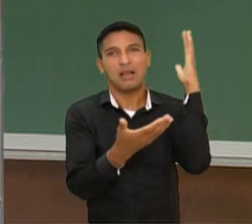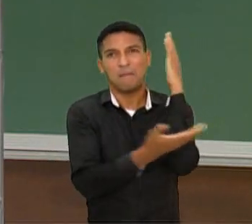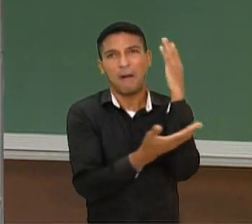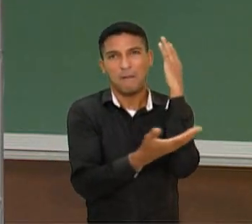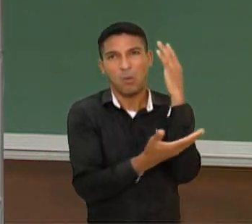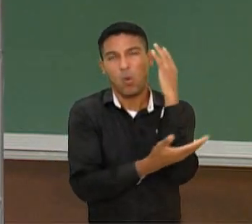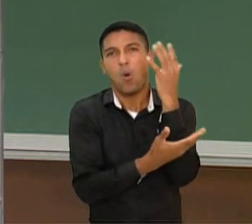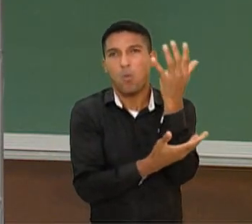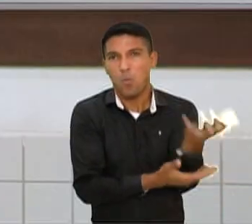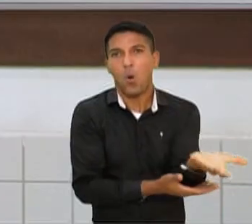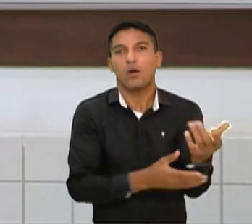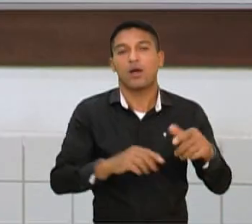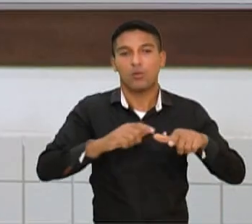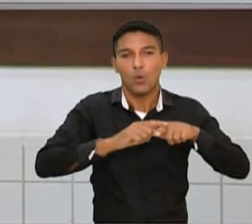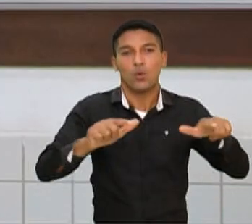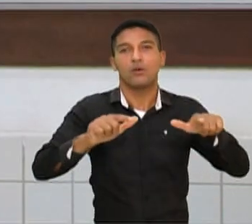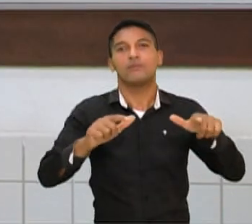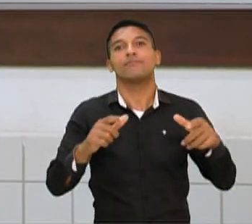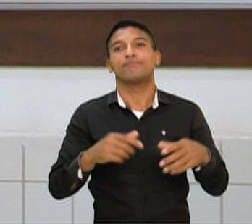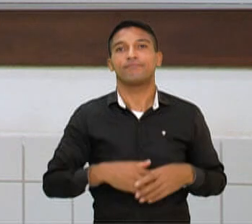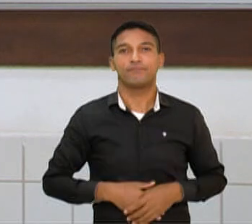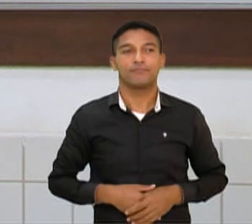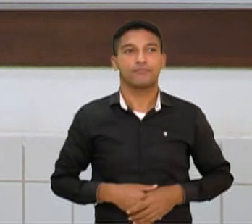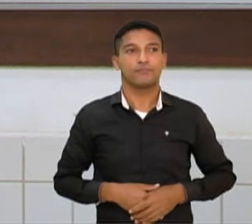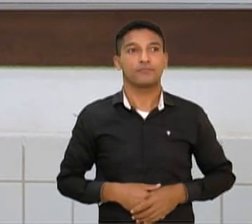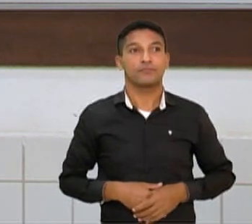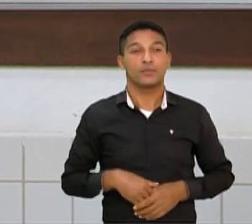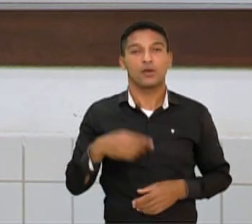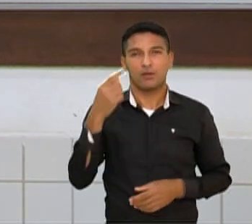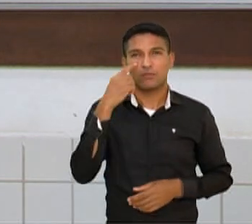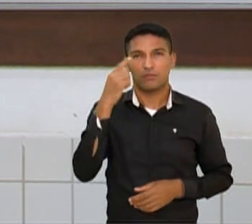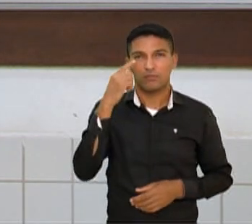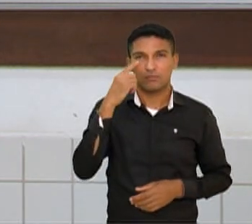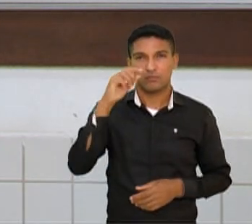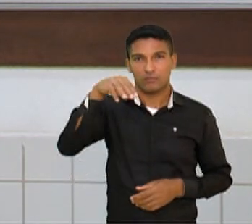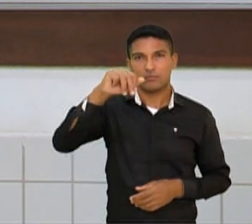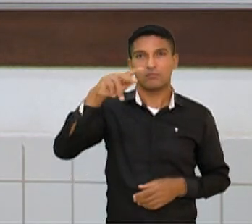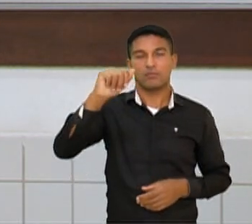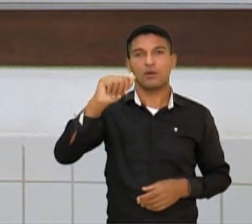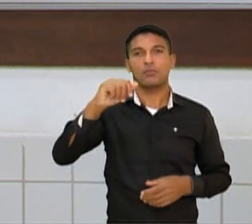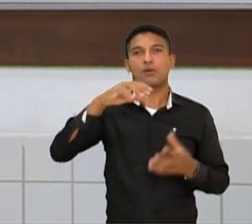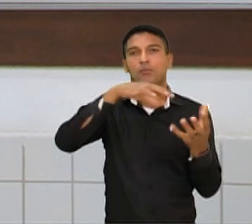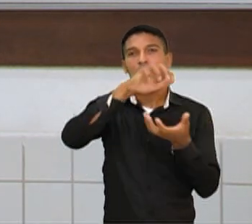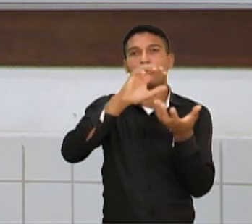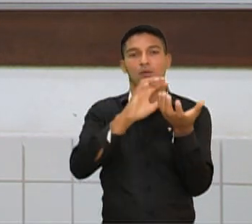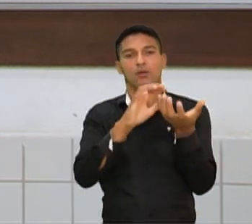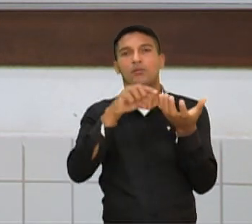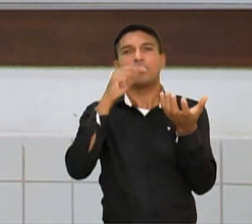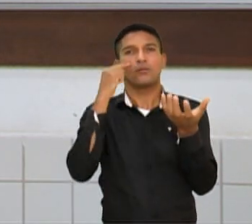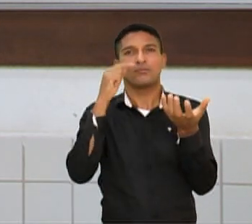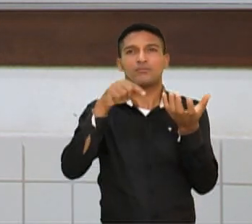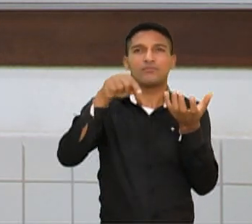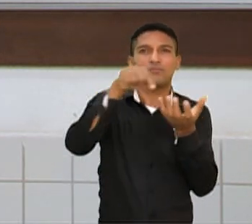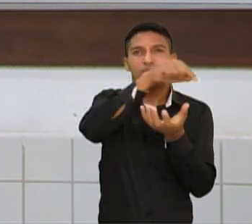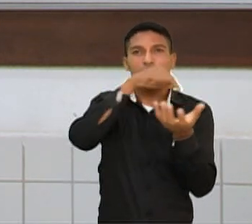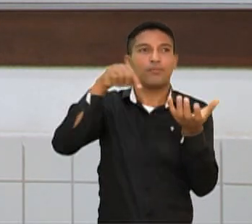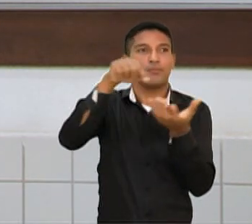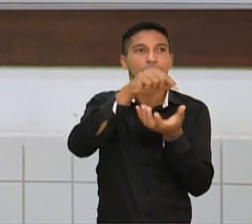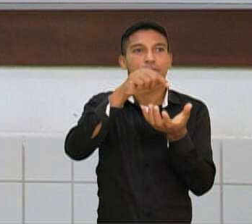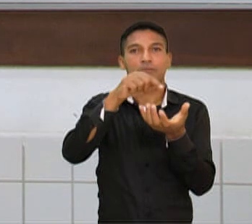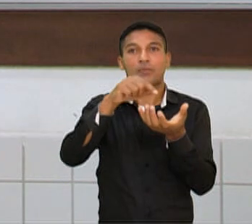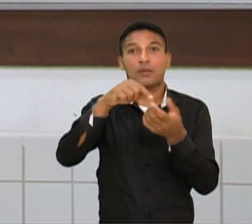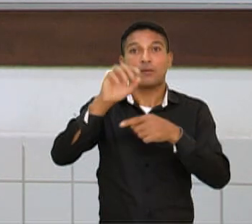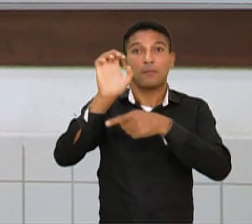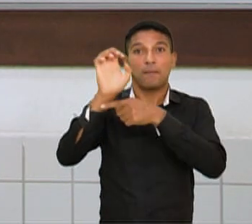Na continuação, a parte hidrográfica, a gente já identificou a questão do volume e literalmente do curso